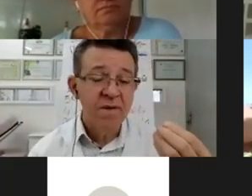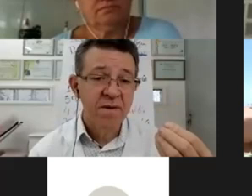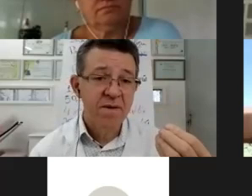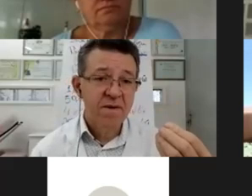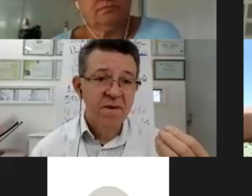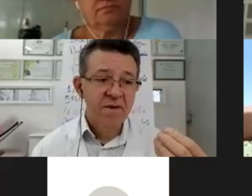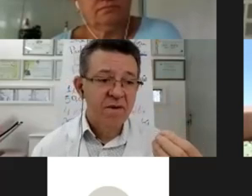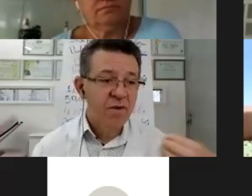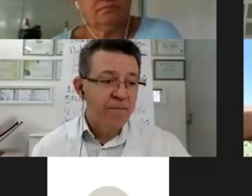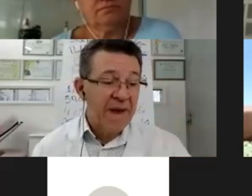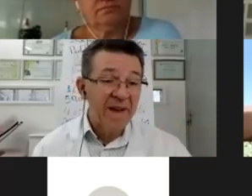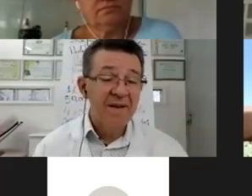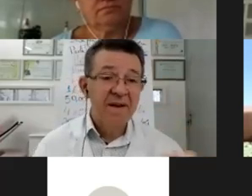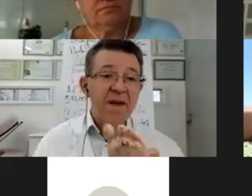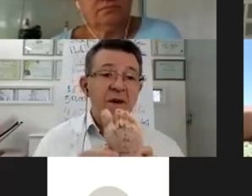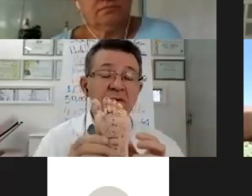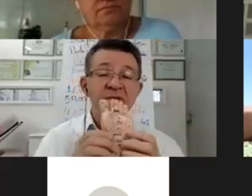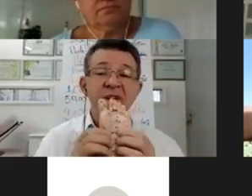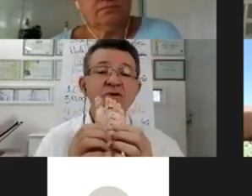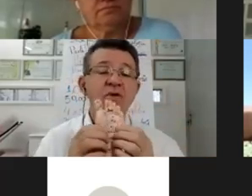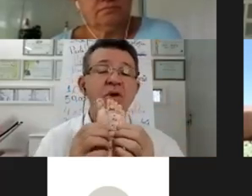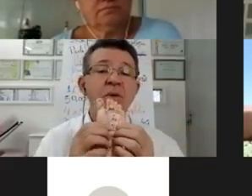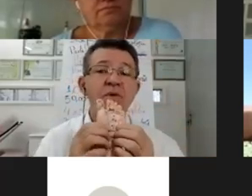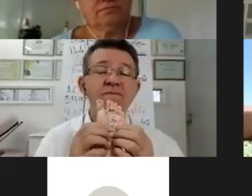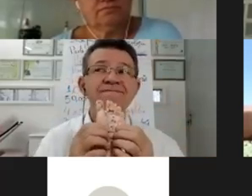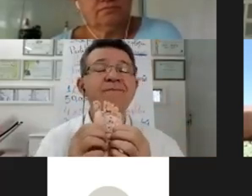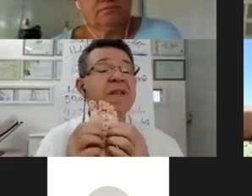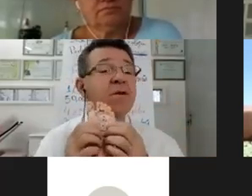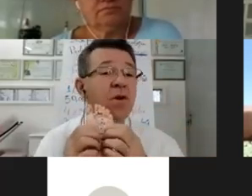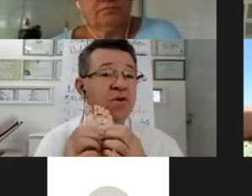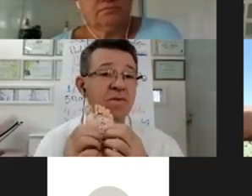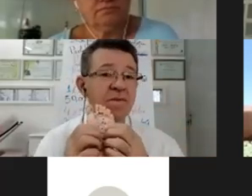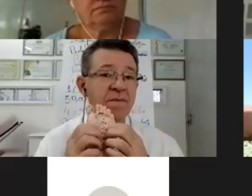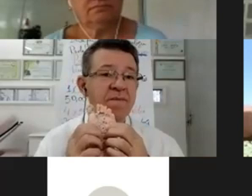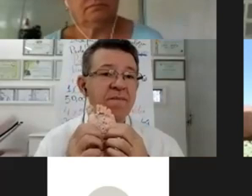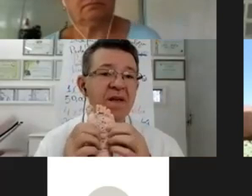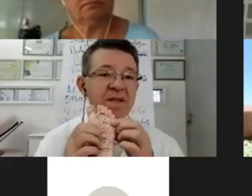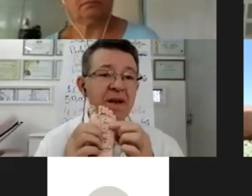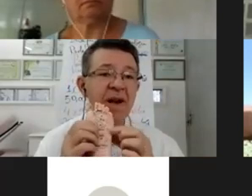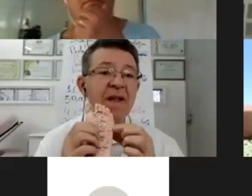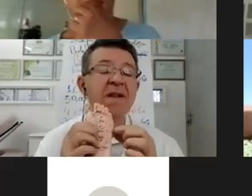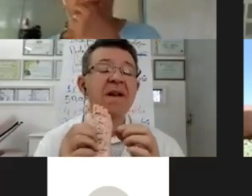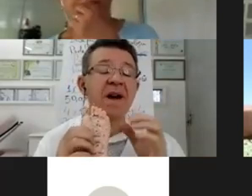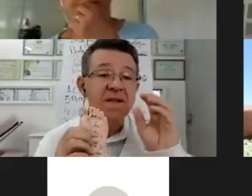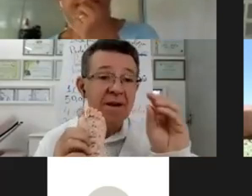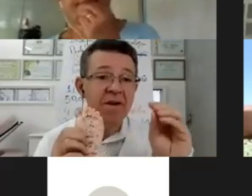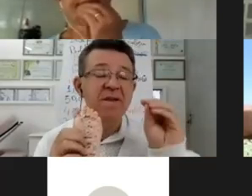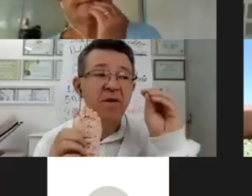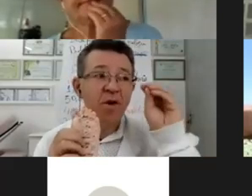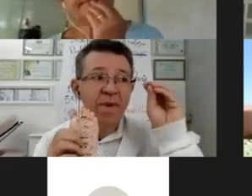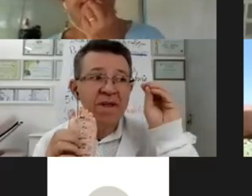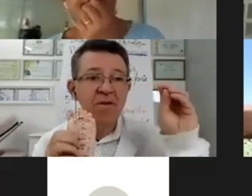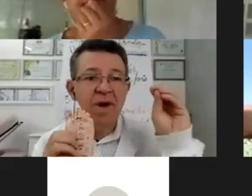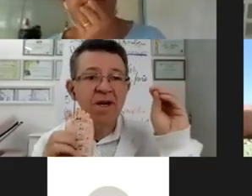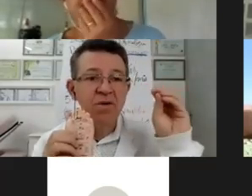estímulo no pé, eu vejo como perigoso, porque as células